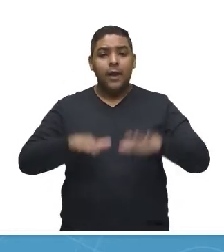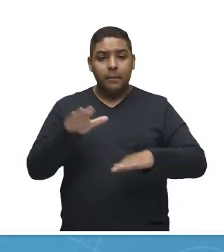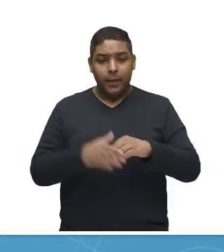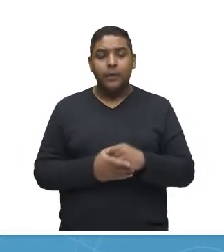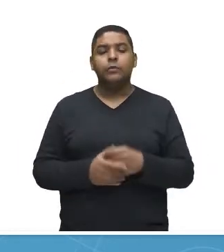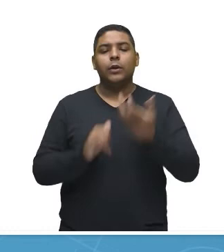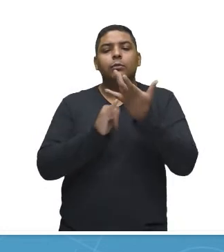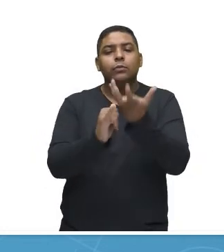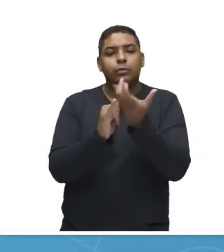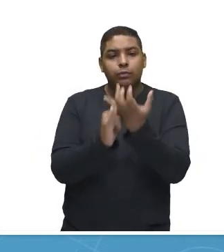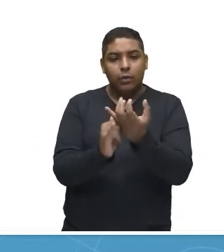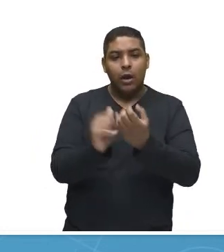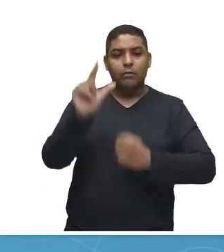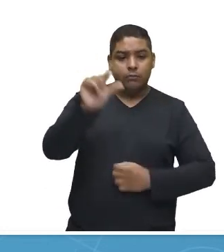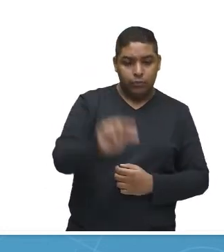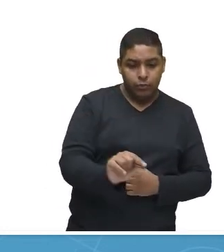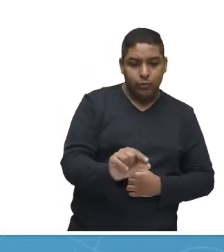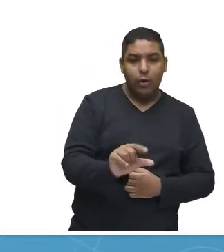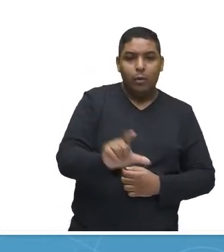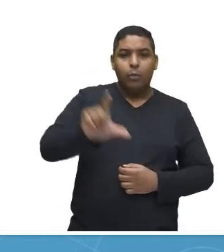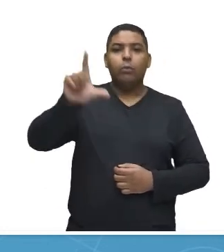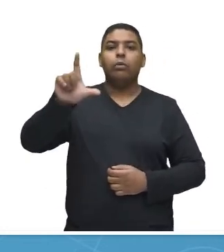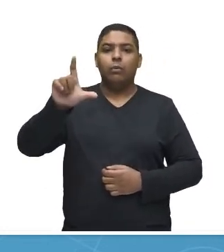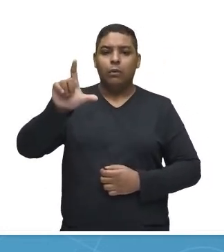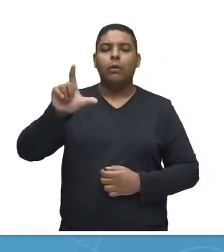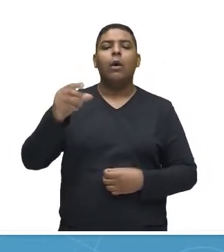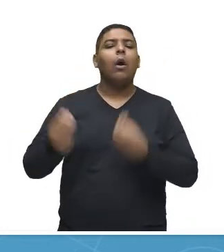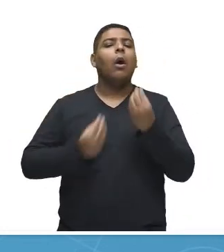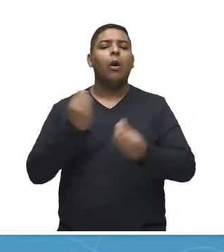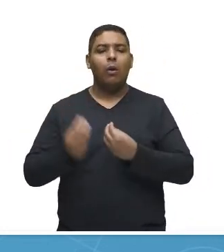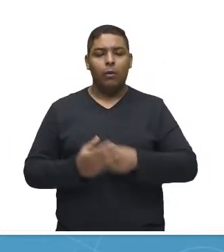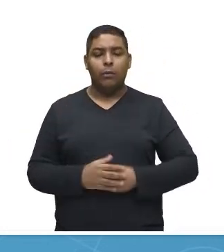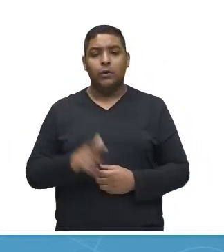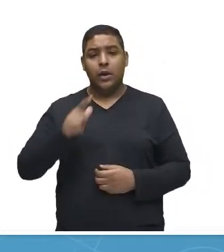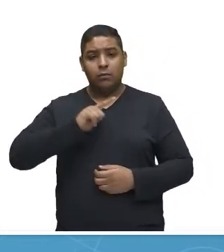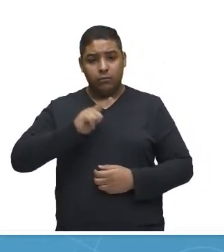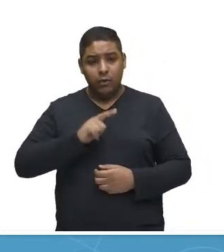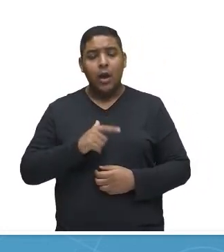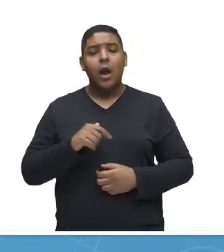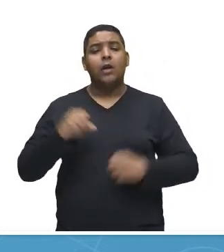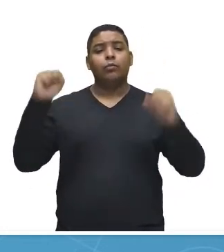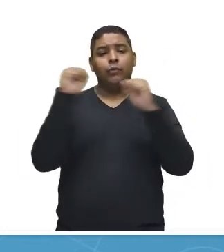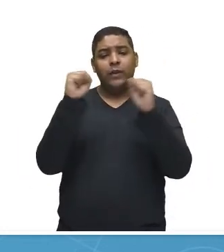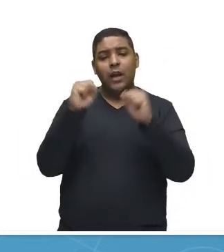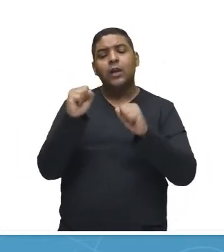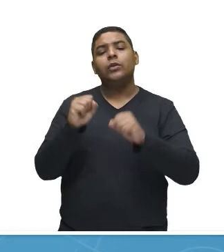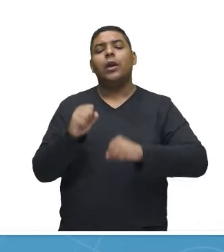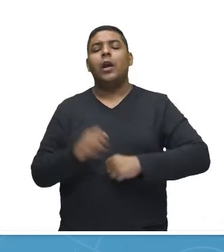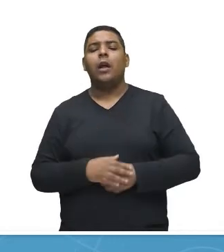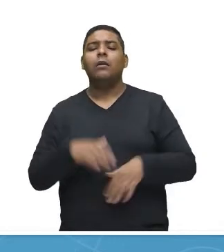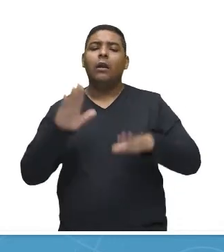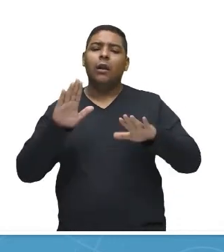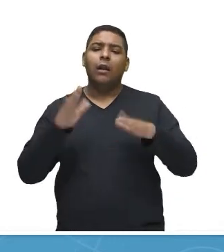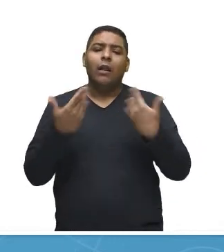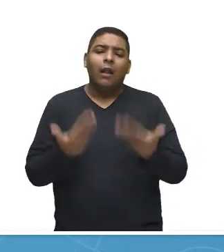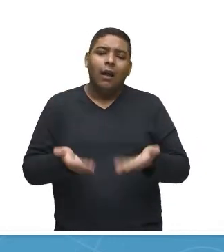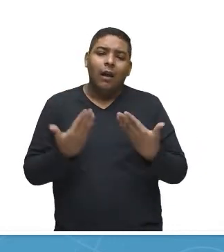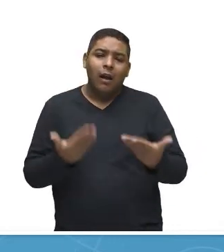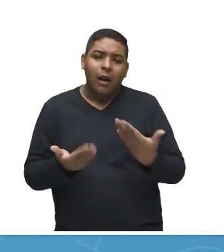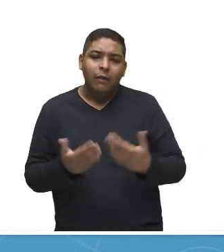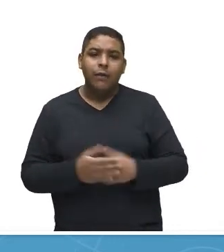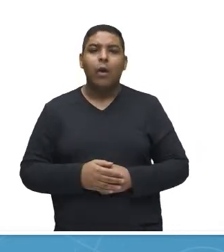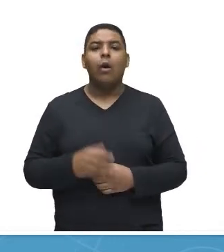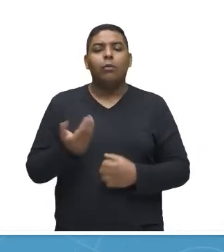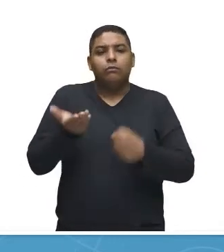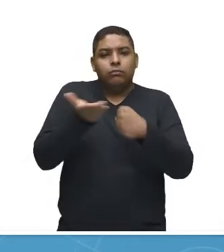da atividade física, ou seja, se a gente está numa atividade leve, numa atividade moderada ou intensa, o tempo que a